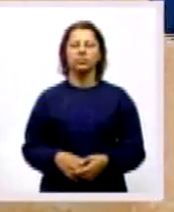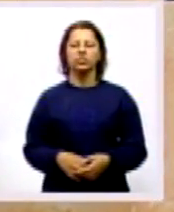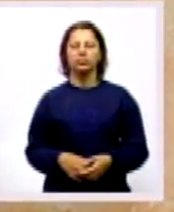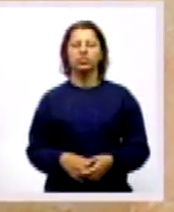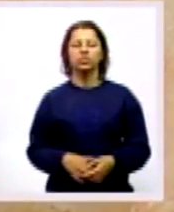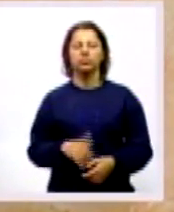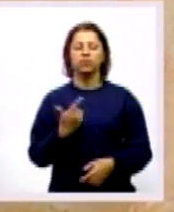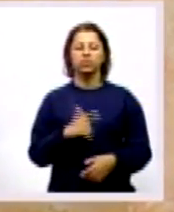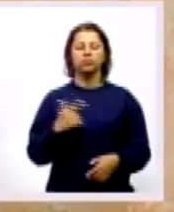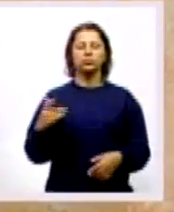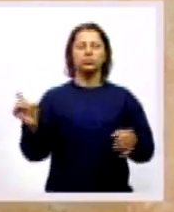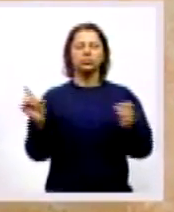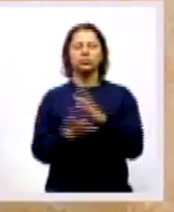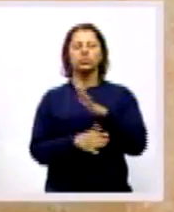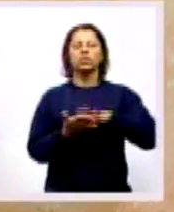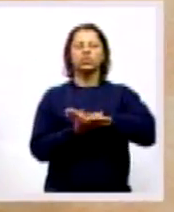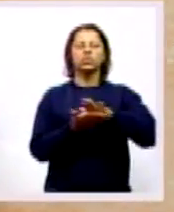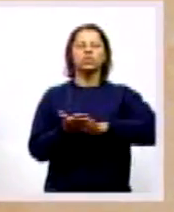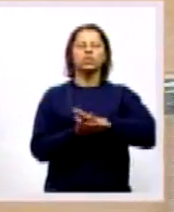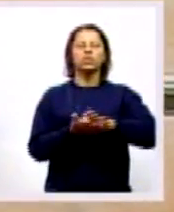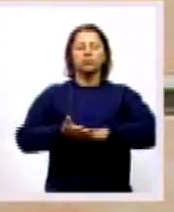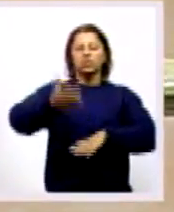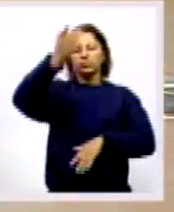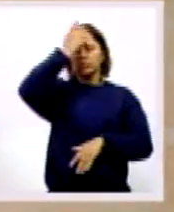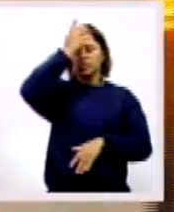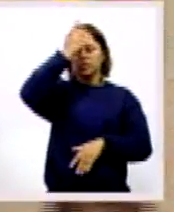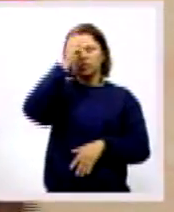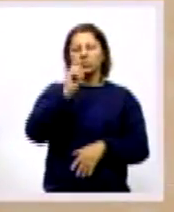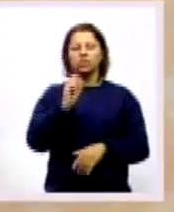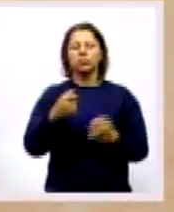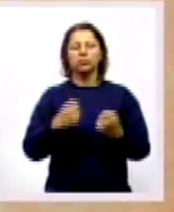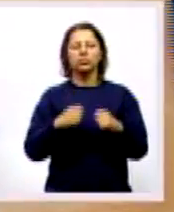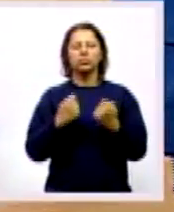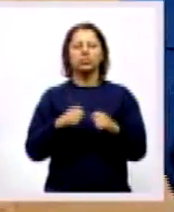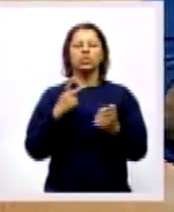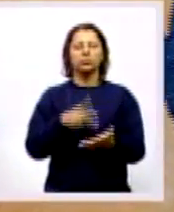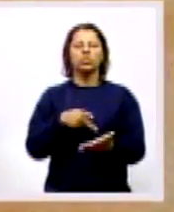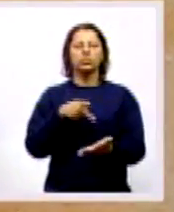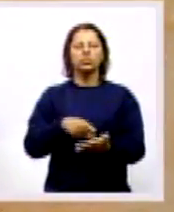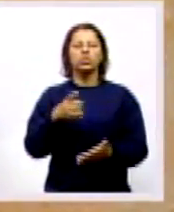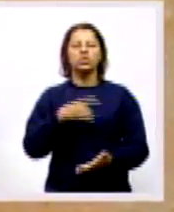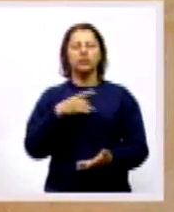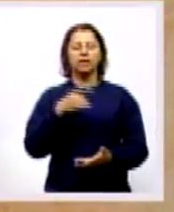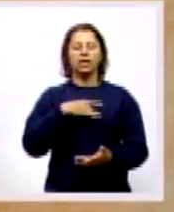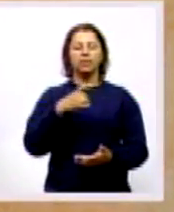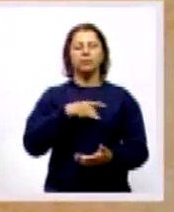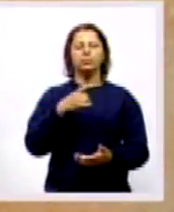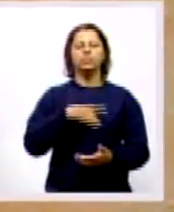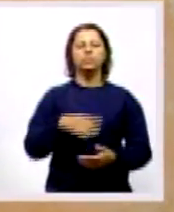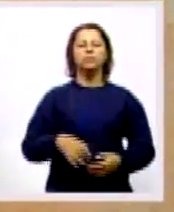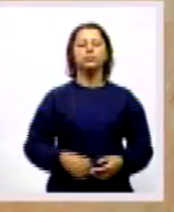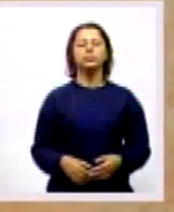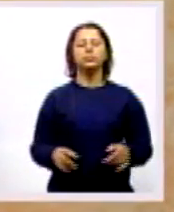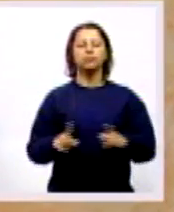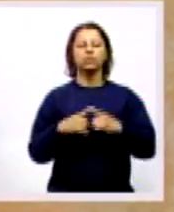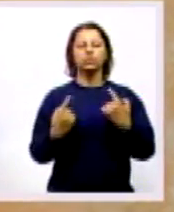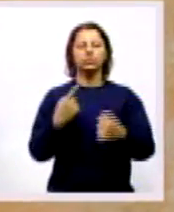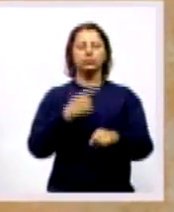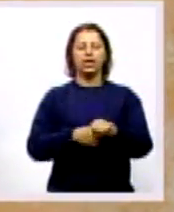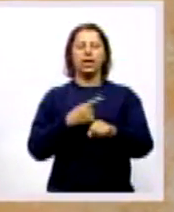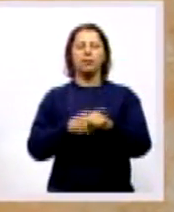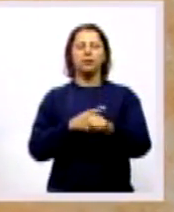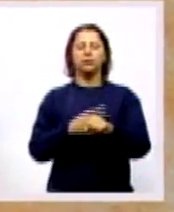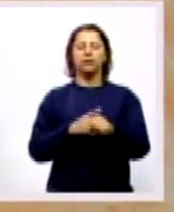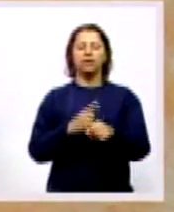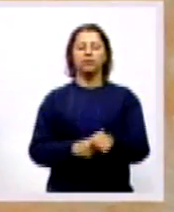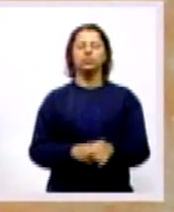Não existe absolutamente nada de consciente que precise realmente me causar medo. Mas naquela hora,